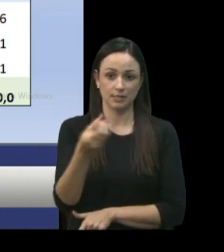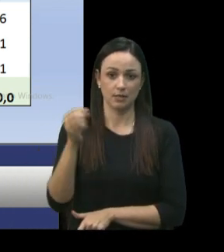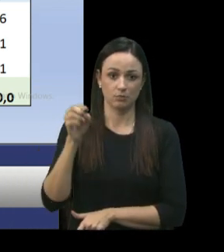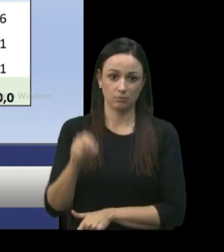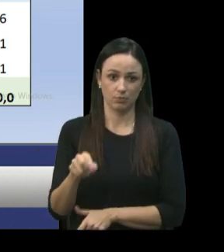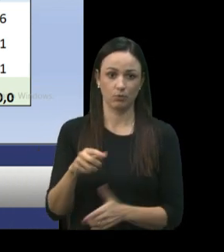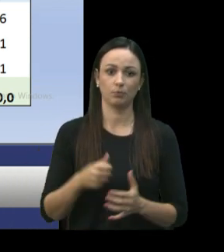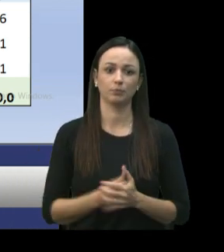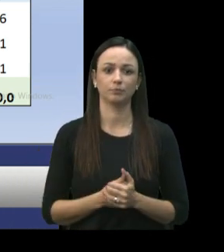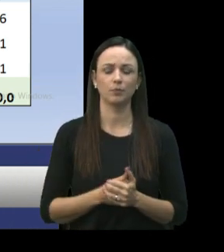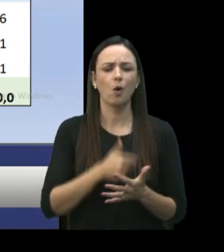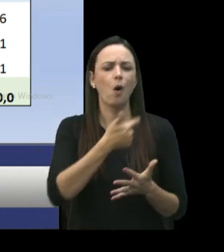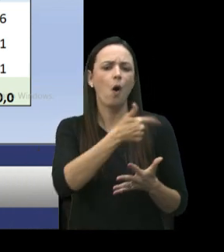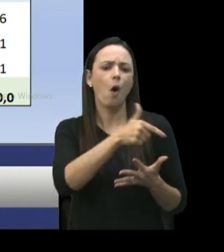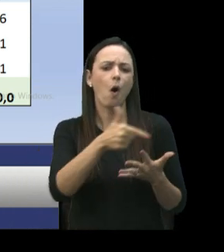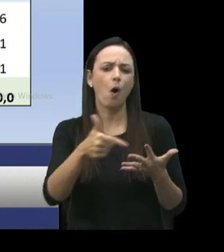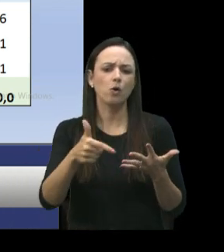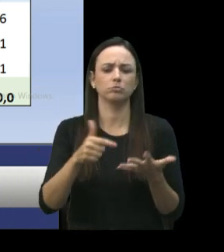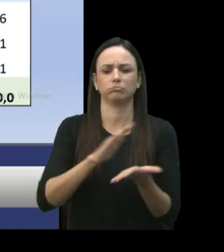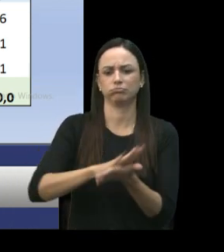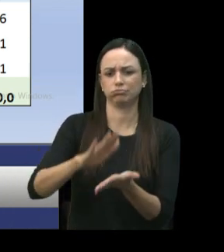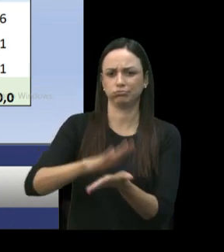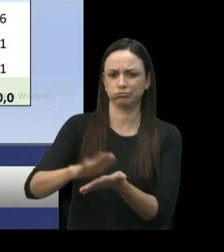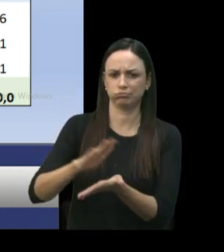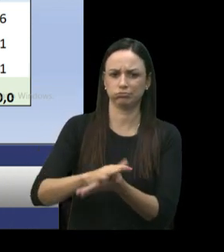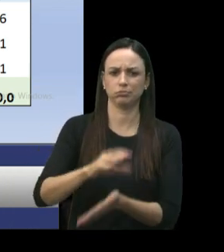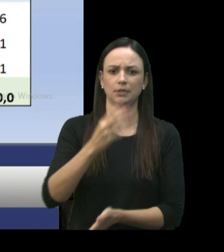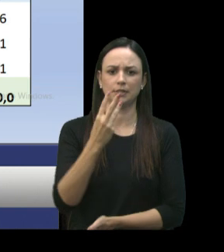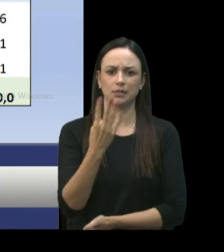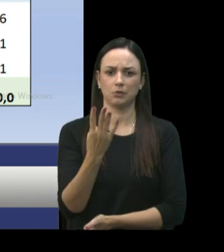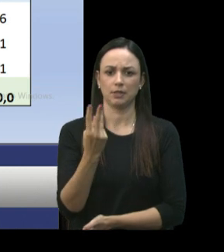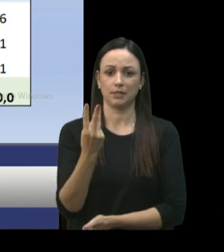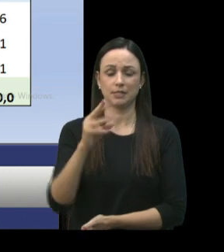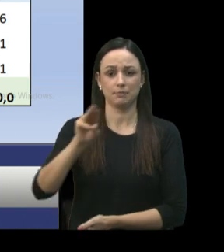2.600.000. Outras despesas correntes,